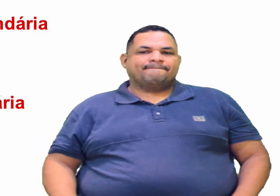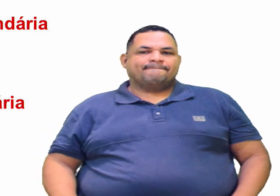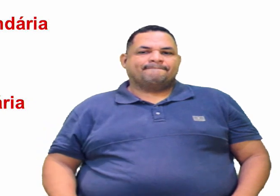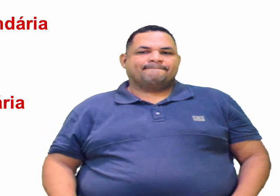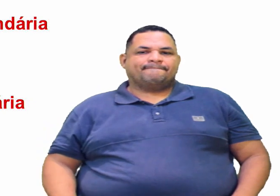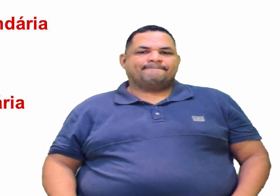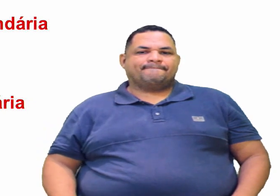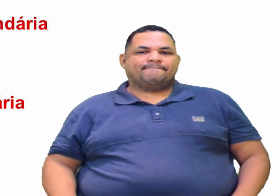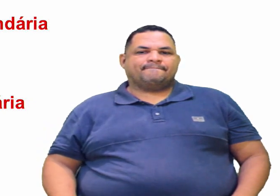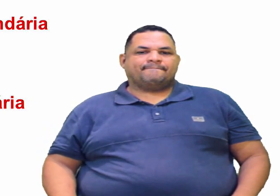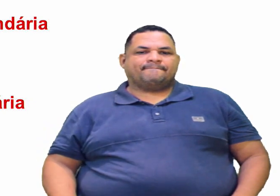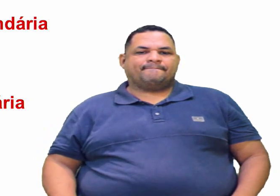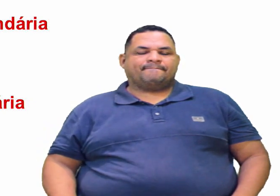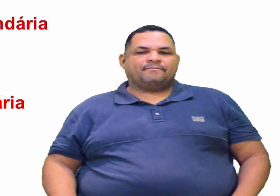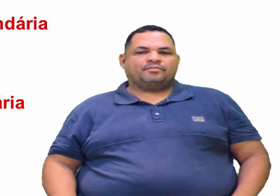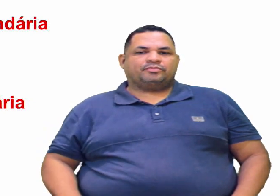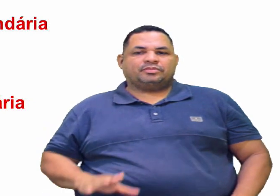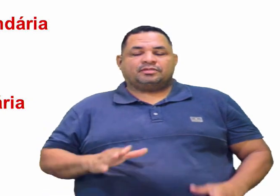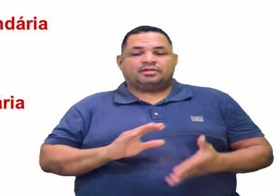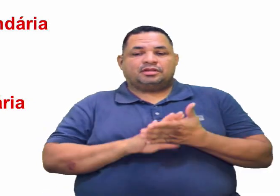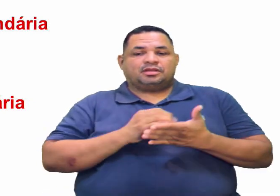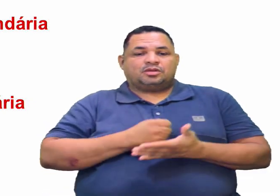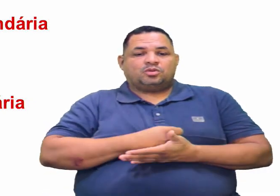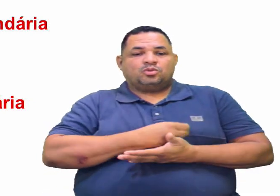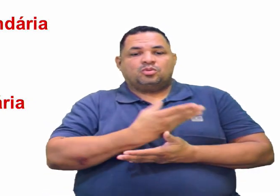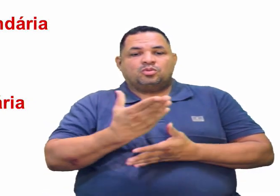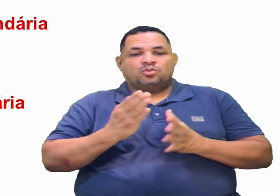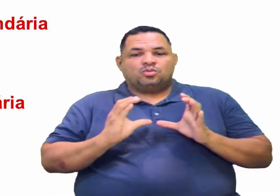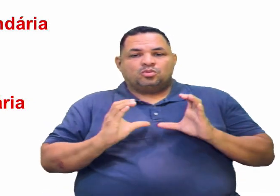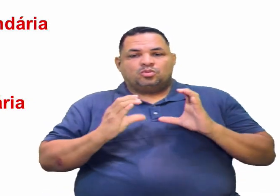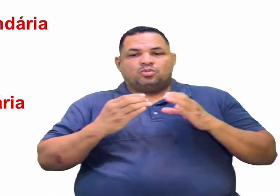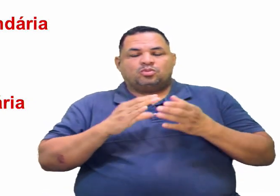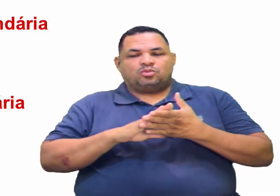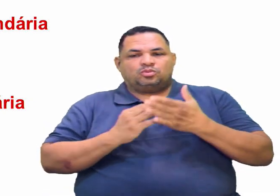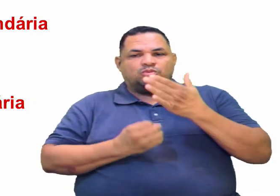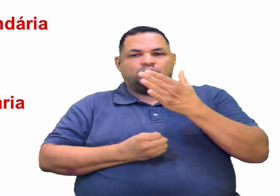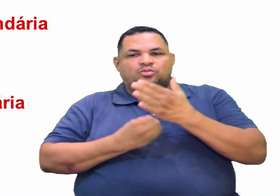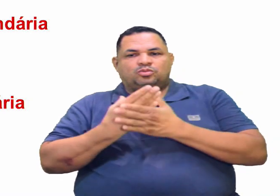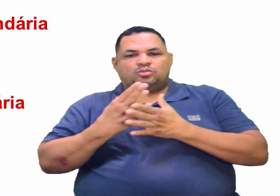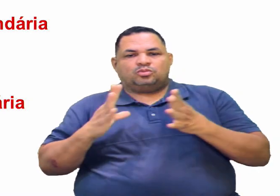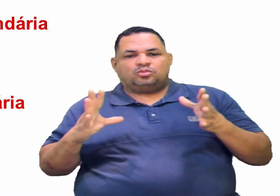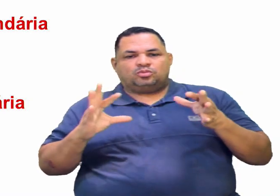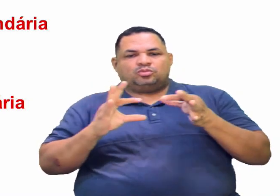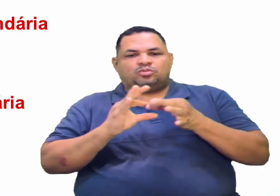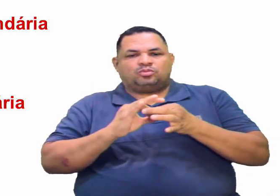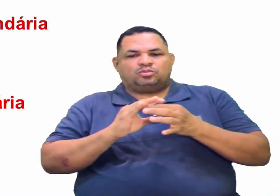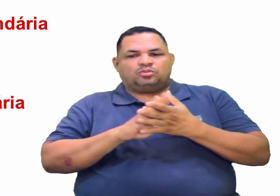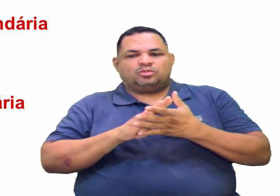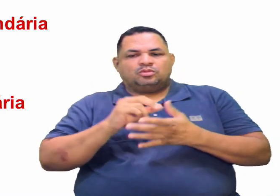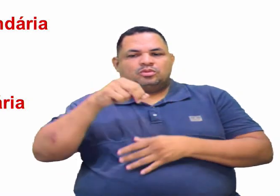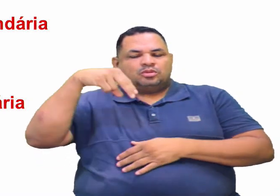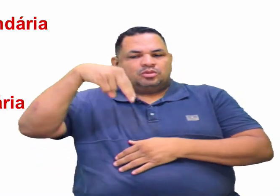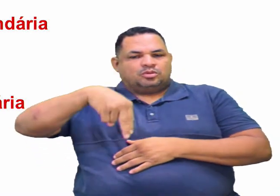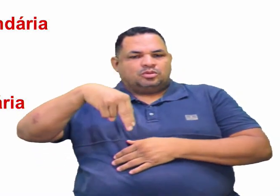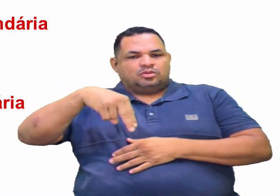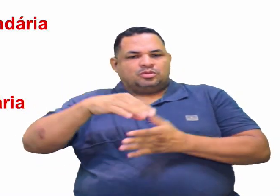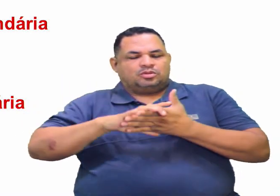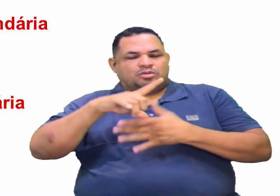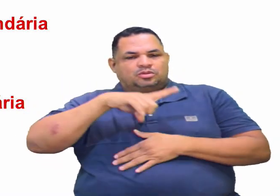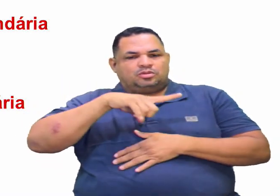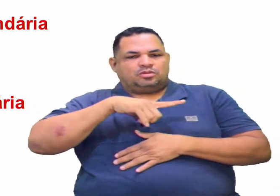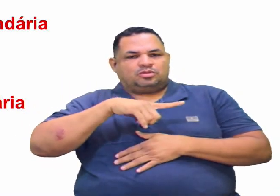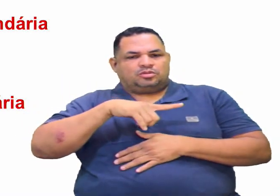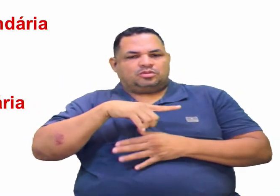Então, de acordo com a quantidade de grupos que surgem ligados ao nosso hidrogênio, nós